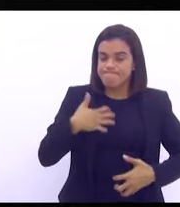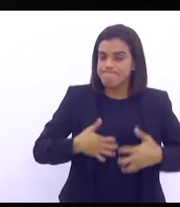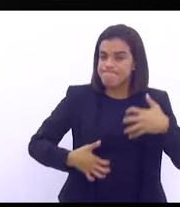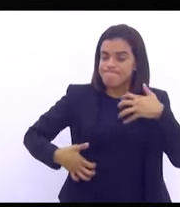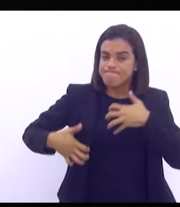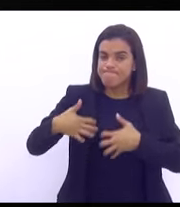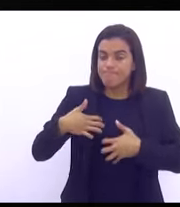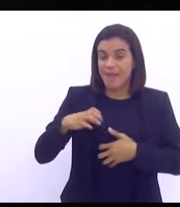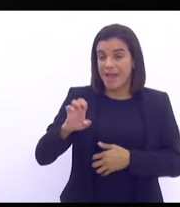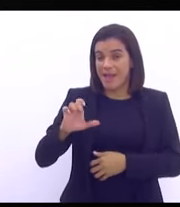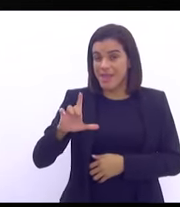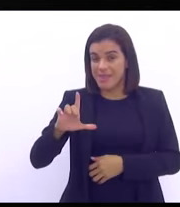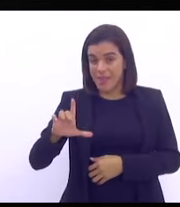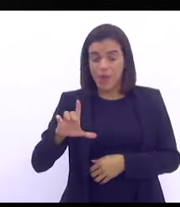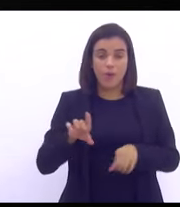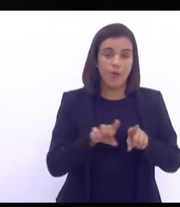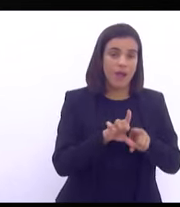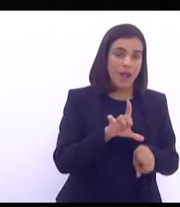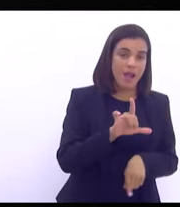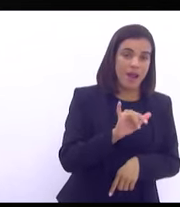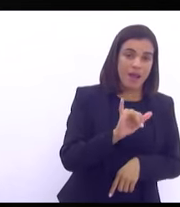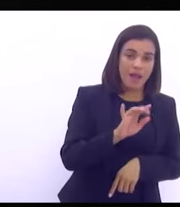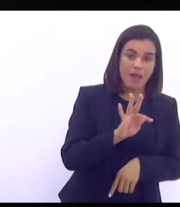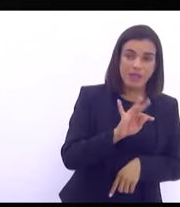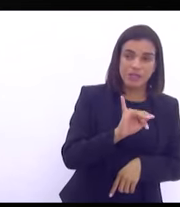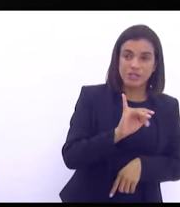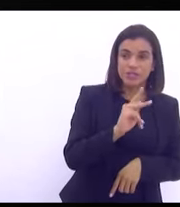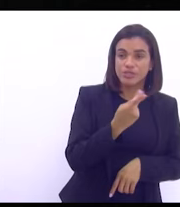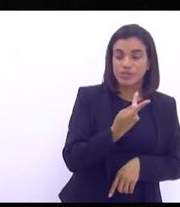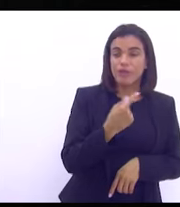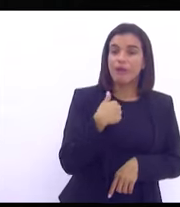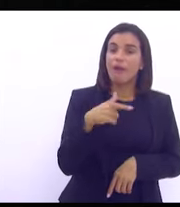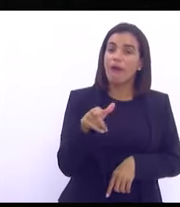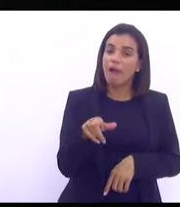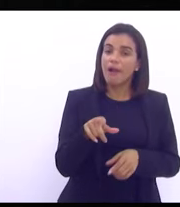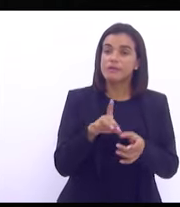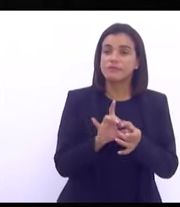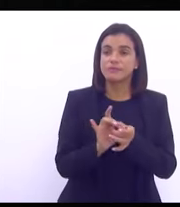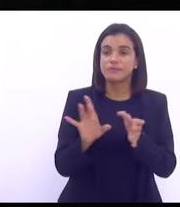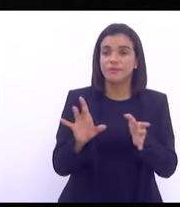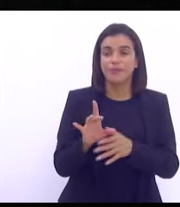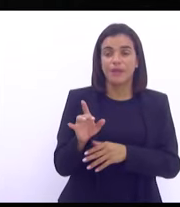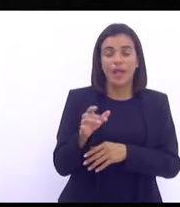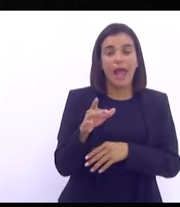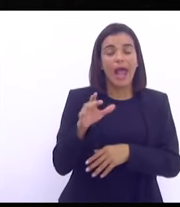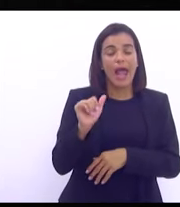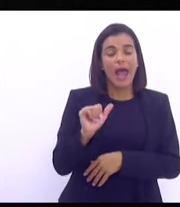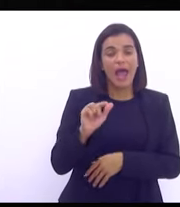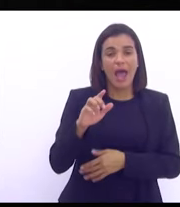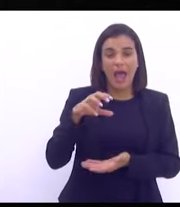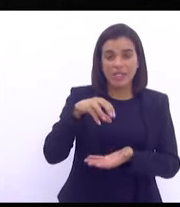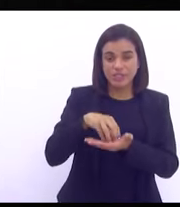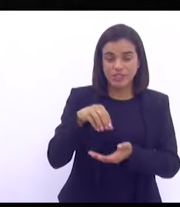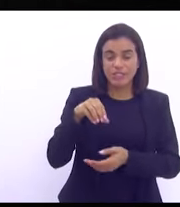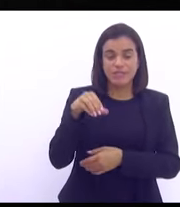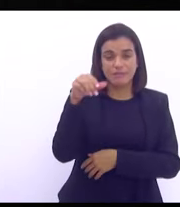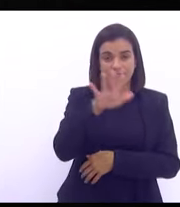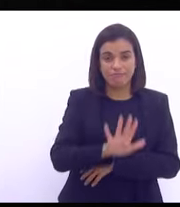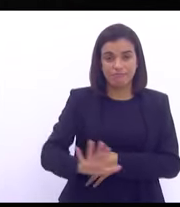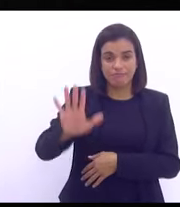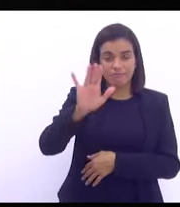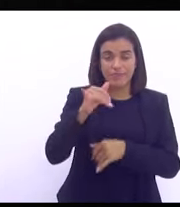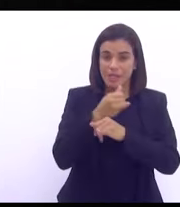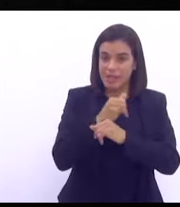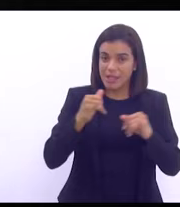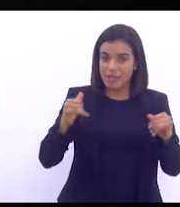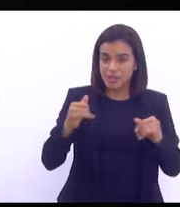que tanto a Enel quanto a Light, nós sabemos que ela é regulada pela Agência Nacional de Energia Elétrica, que fica em Brasília. Se nós não trouxermos para